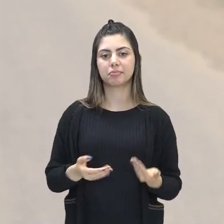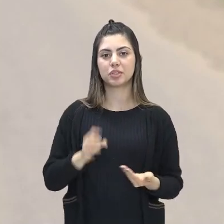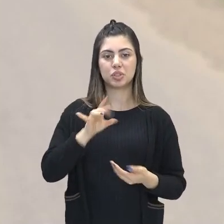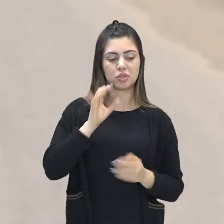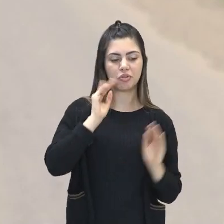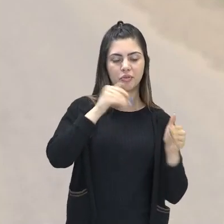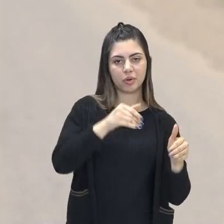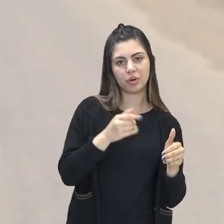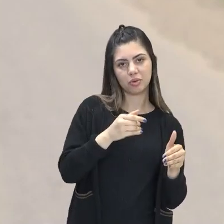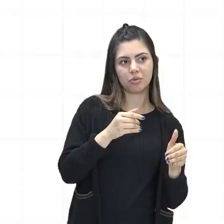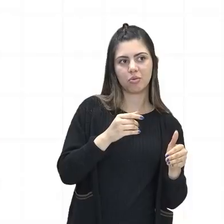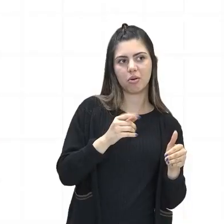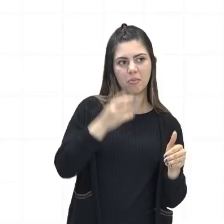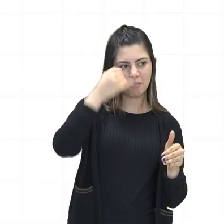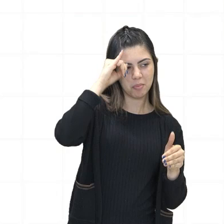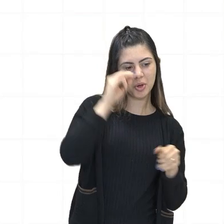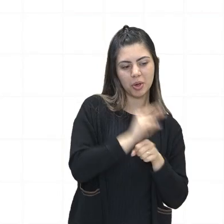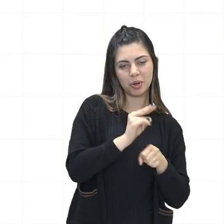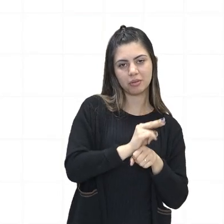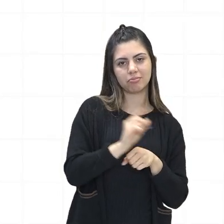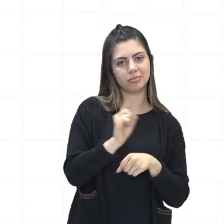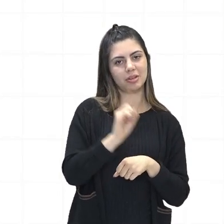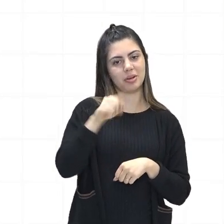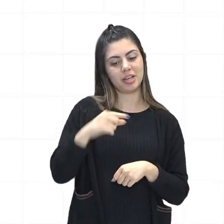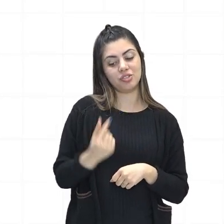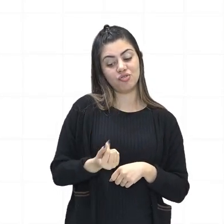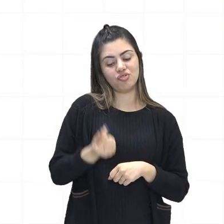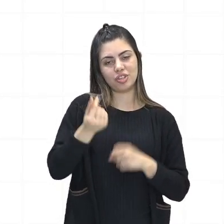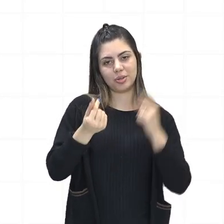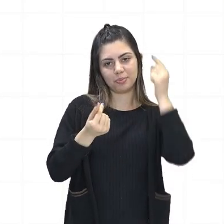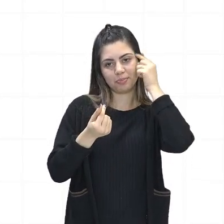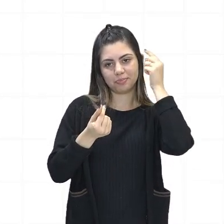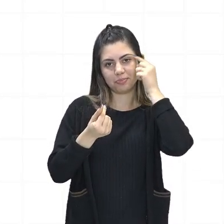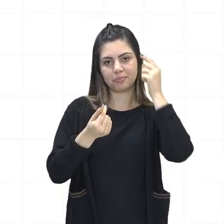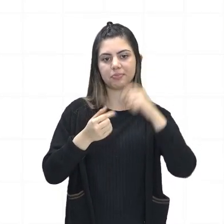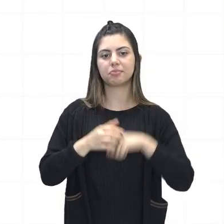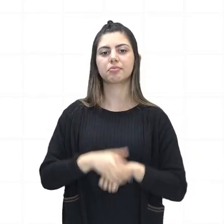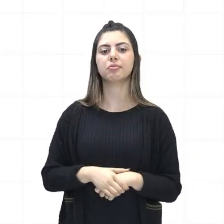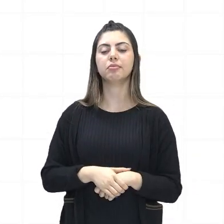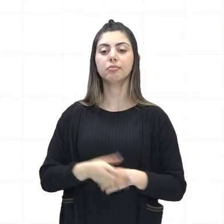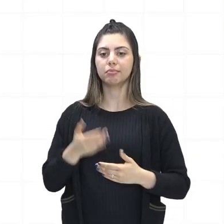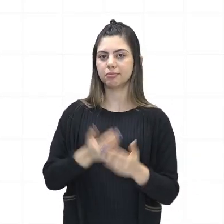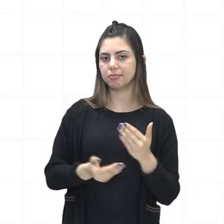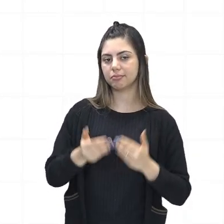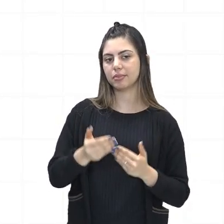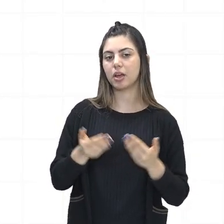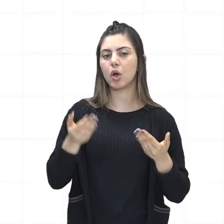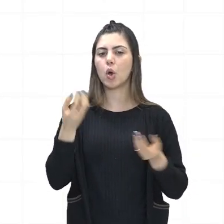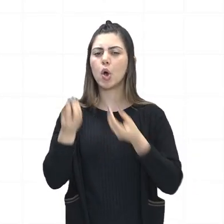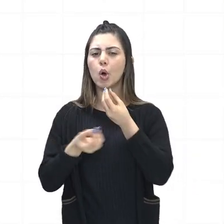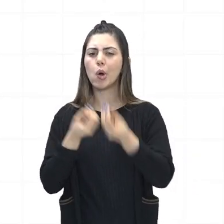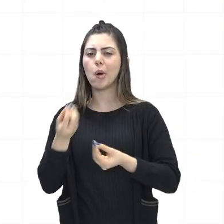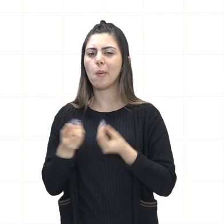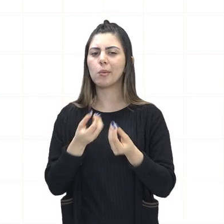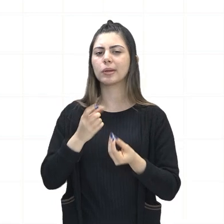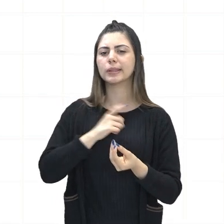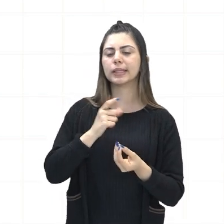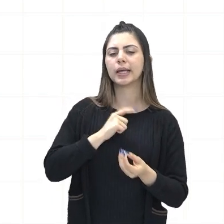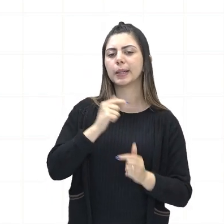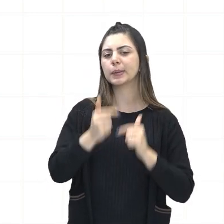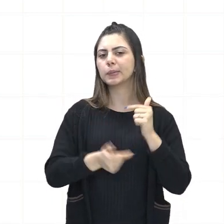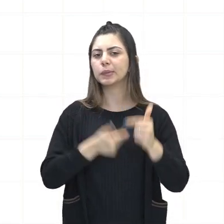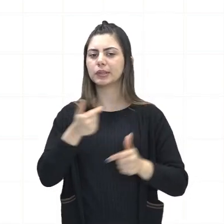devido ao dinheiro, né? Vamos continuar vendo como essa produção é produzida, né? Como isso é feito